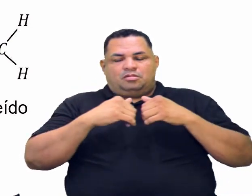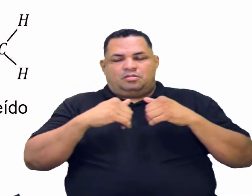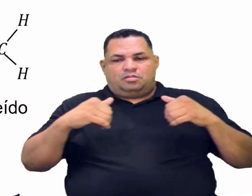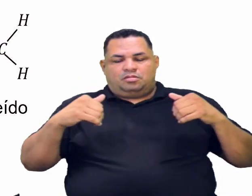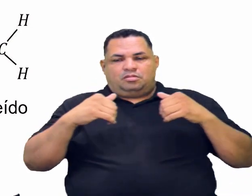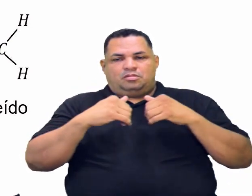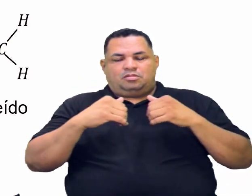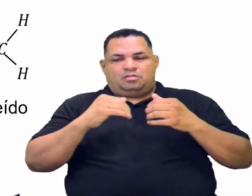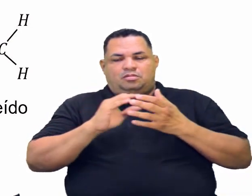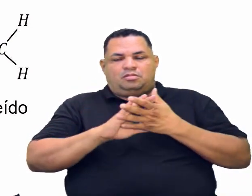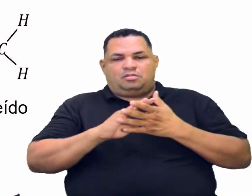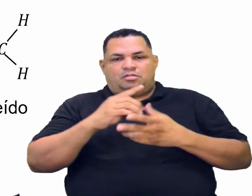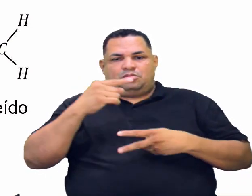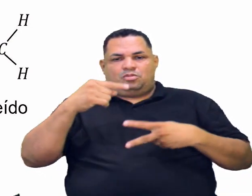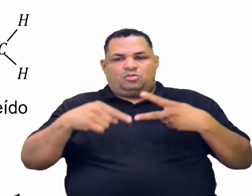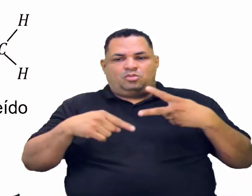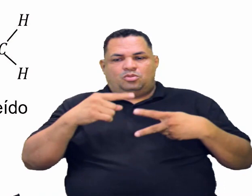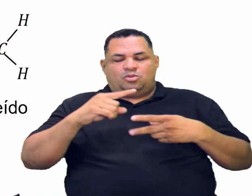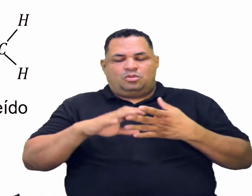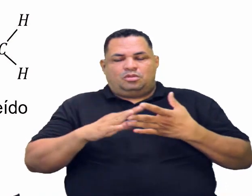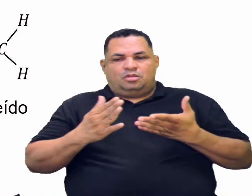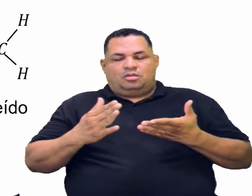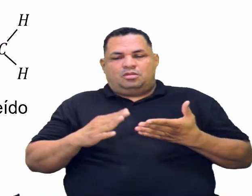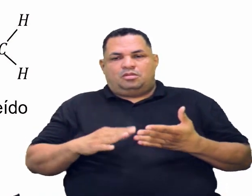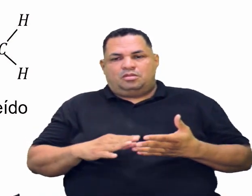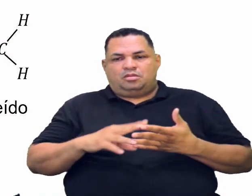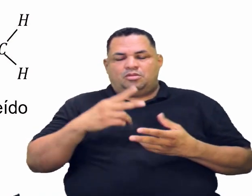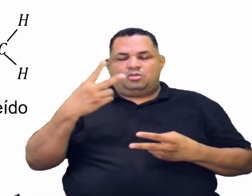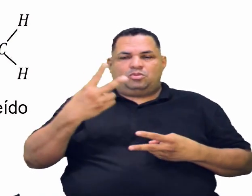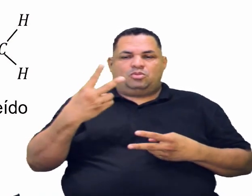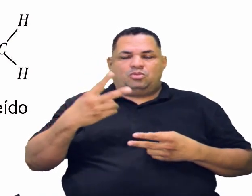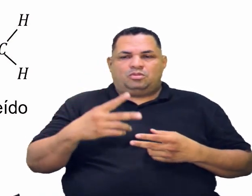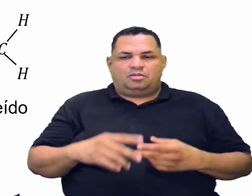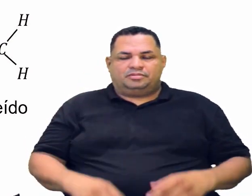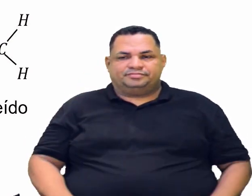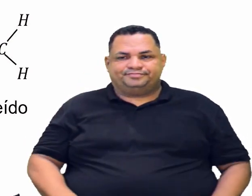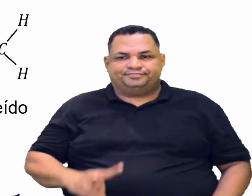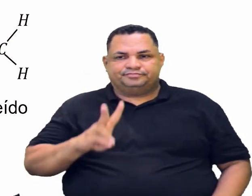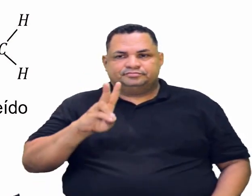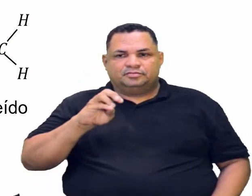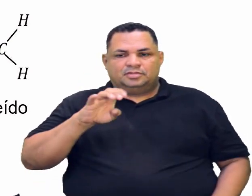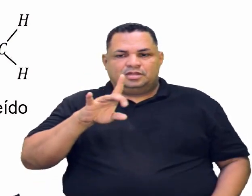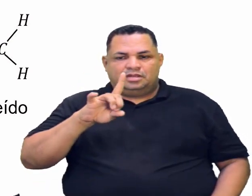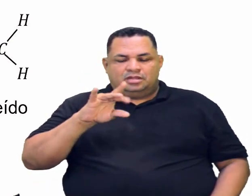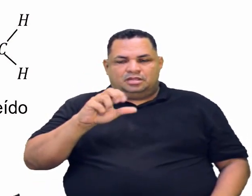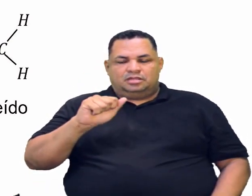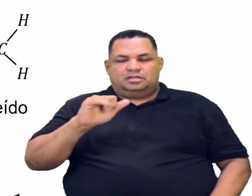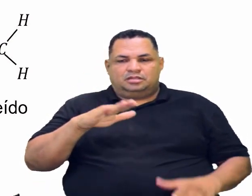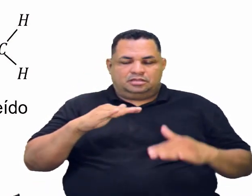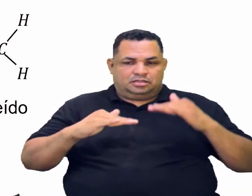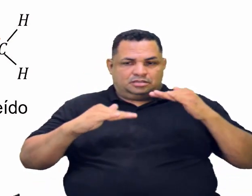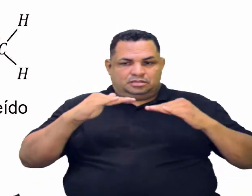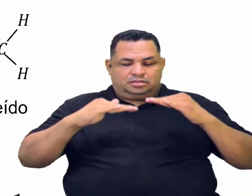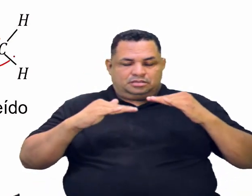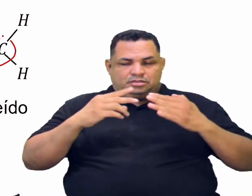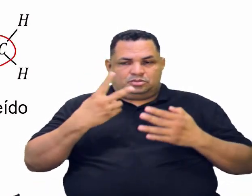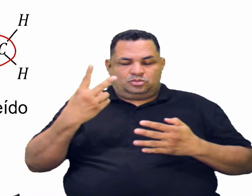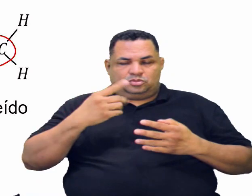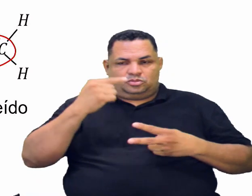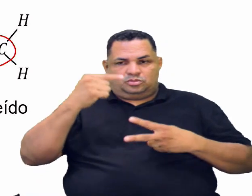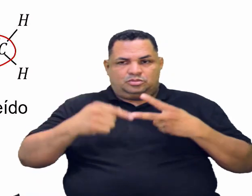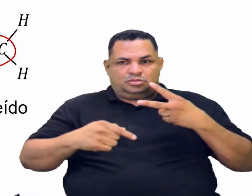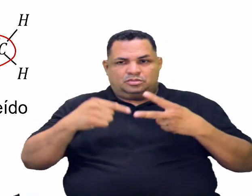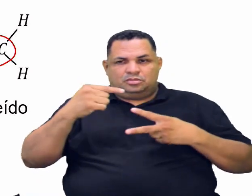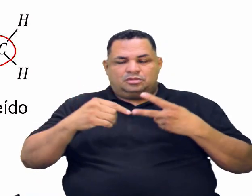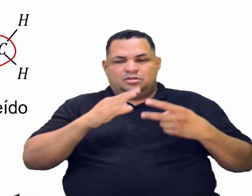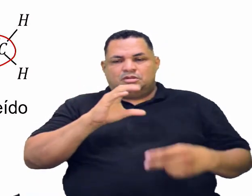sigma quanto a pi, o que vai acontecer? Ele vai ficar com duas valências disponíveis, então ele compensa fazendo uma dupla ligação